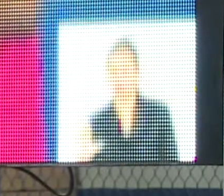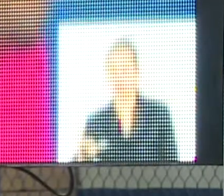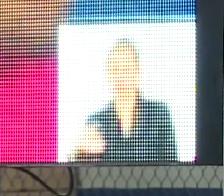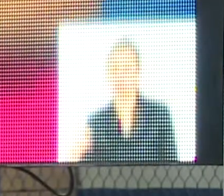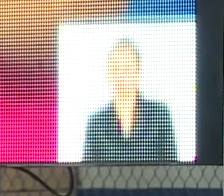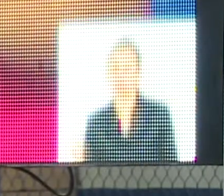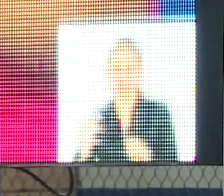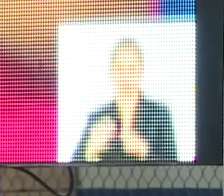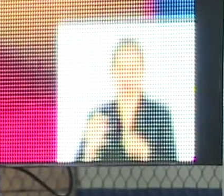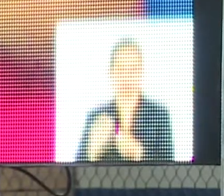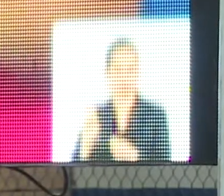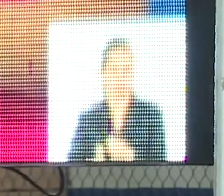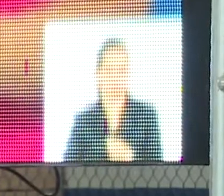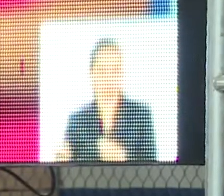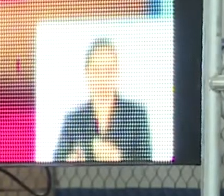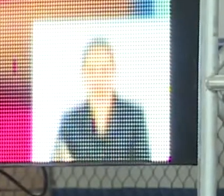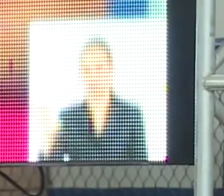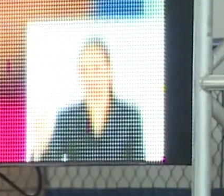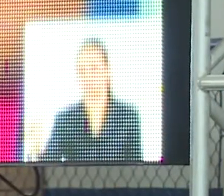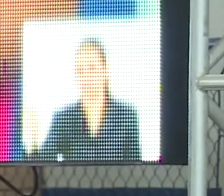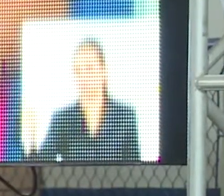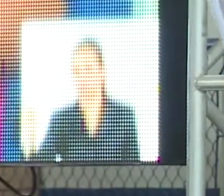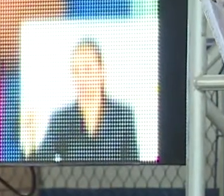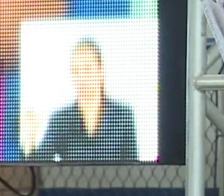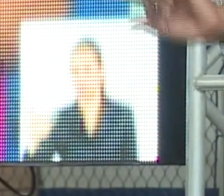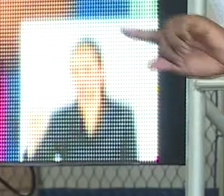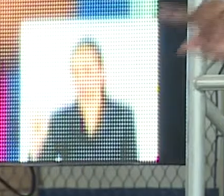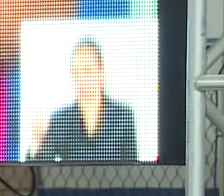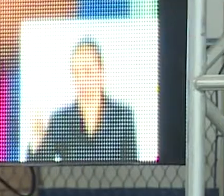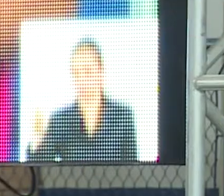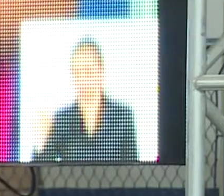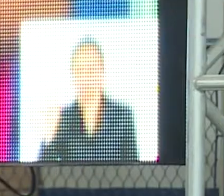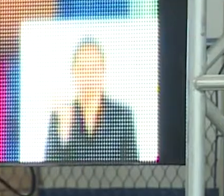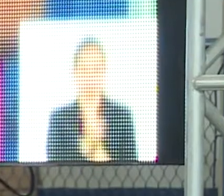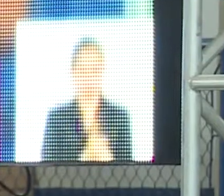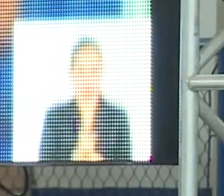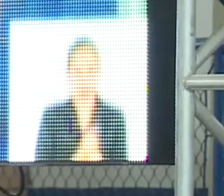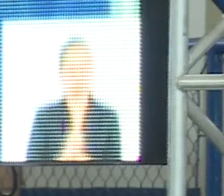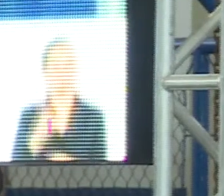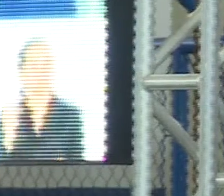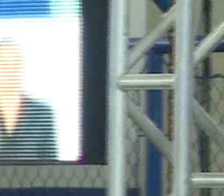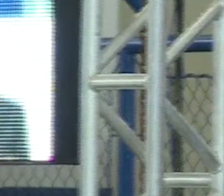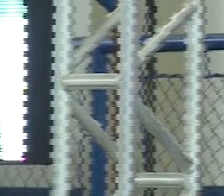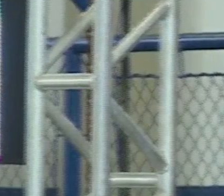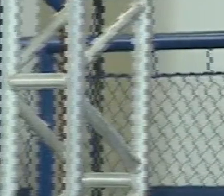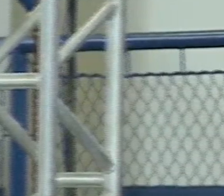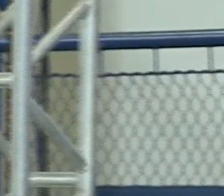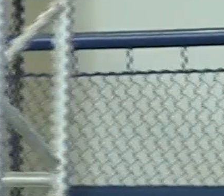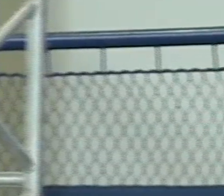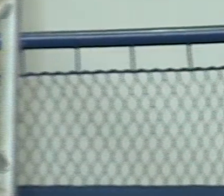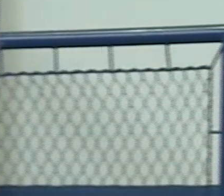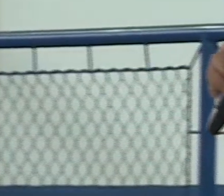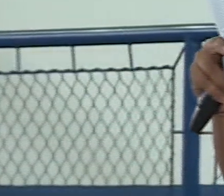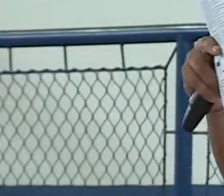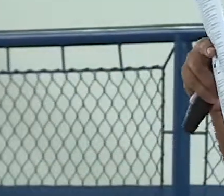falar? Catalisador altera quem? Energia de ativação. E